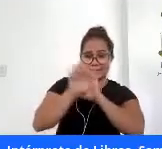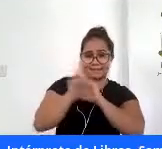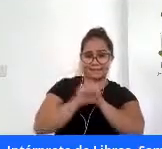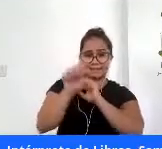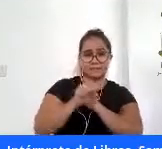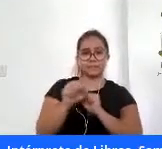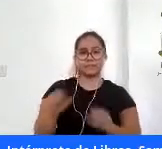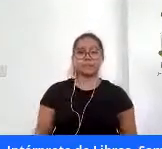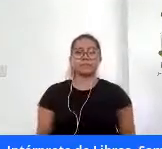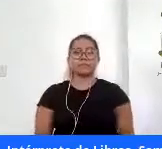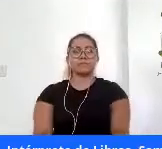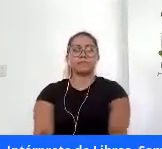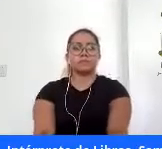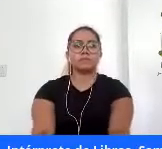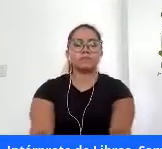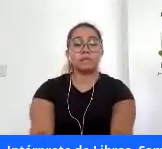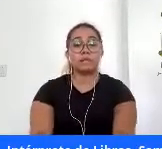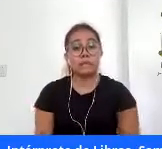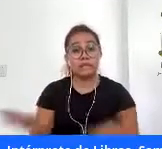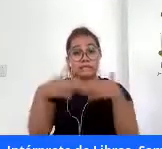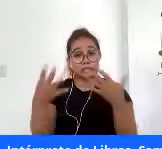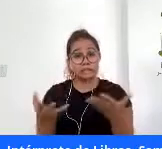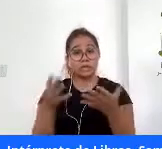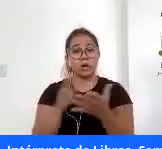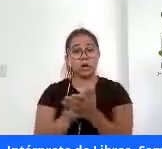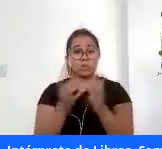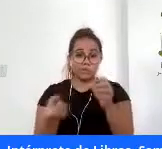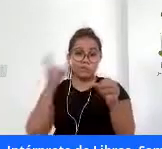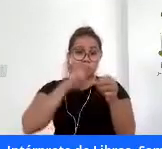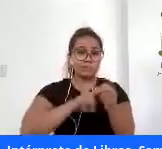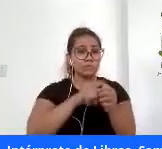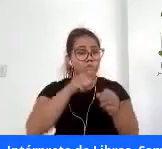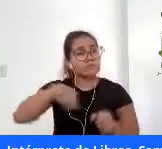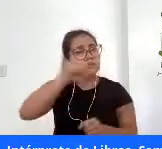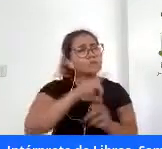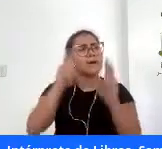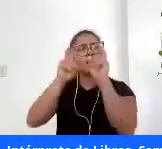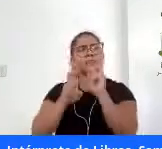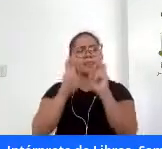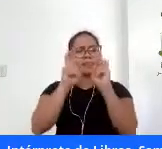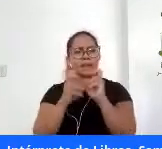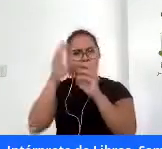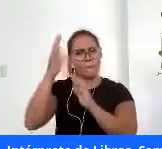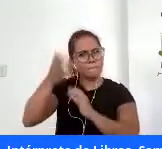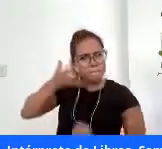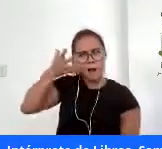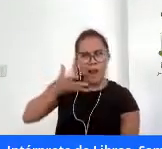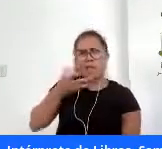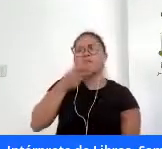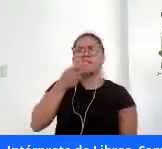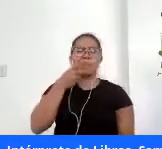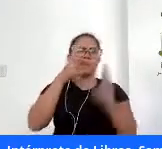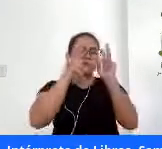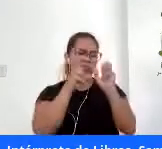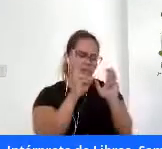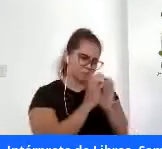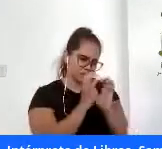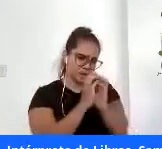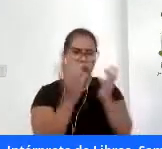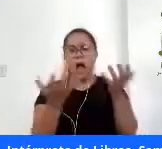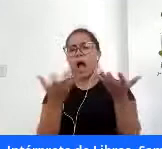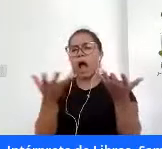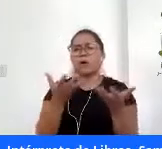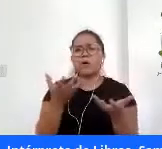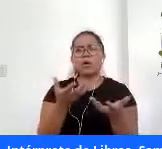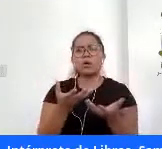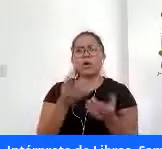né? Então aqui eu volto para vocês com o tema da nossa palestra, né? Eu falei sobre o cérebro, né? E agora, que raio